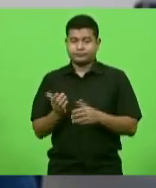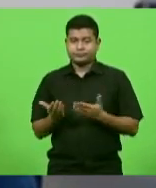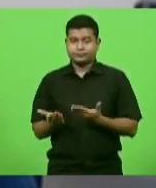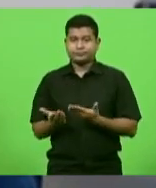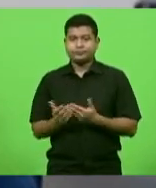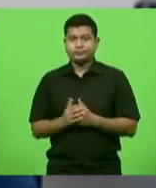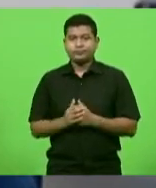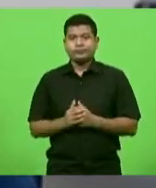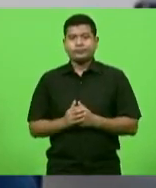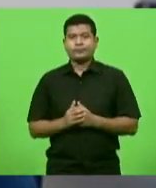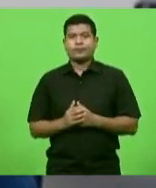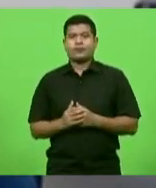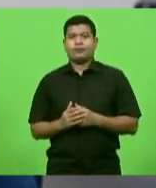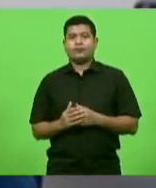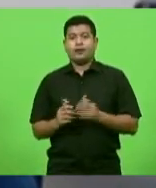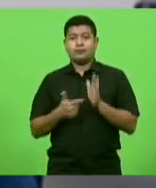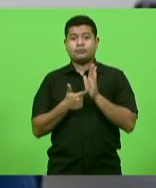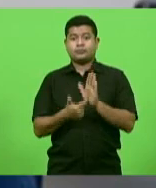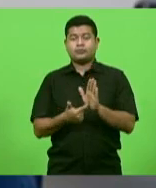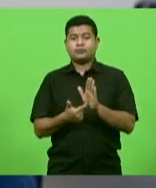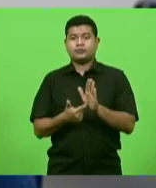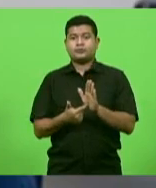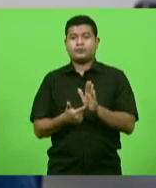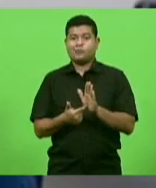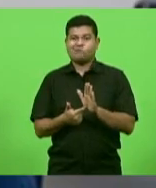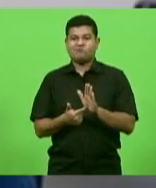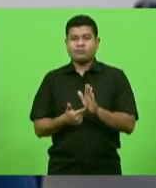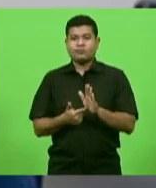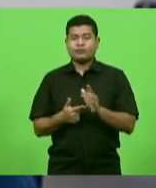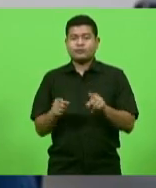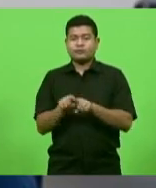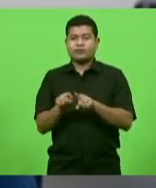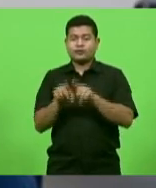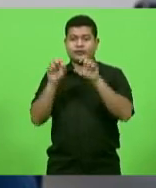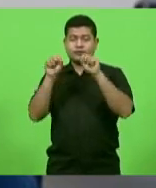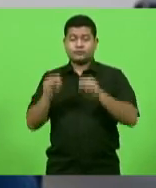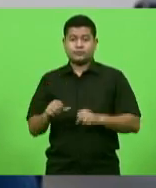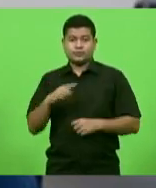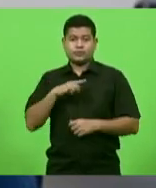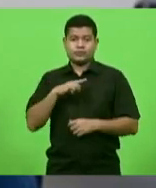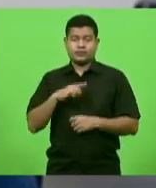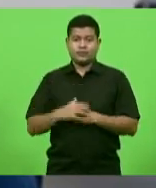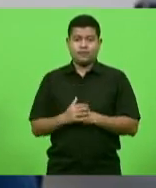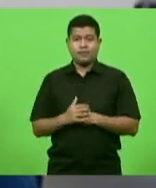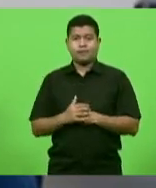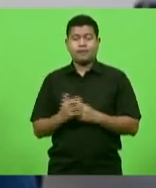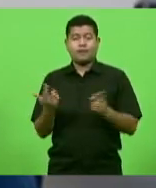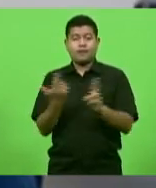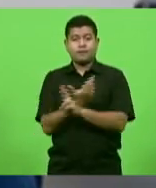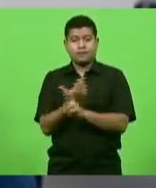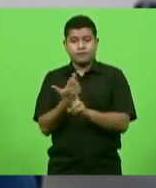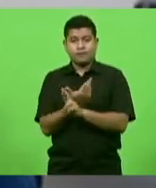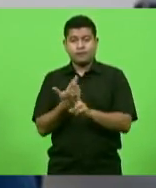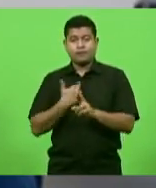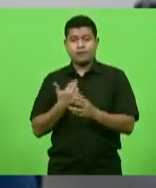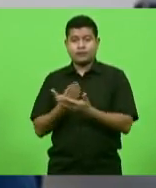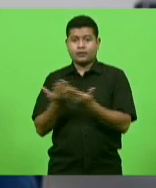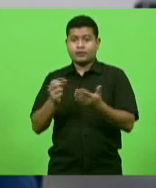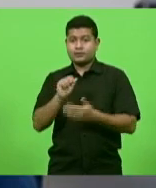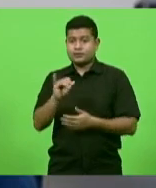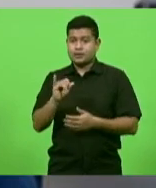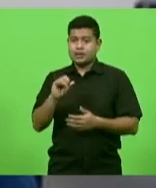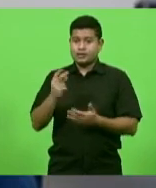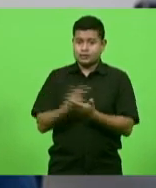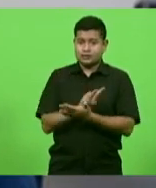com diversos documentos de suporte acusação apresentam-se ainda algo e testemunhos e o relação a descrição dos Fatos e dos políticos